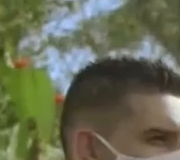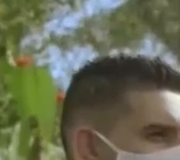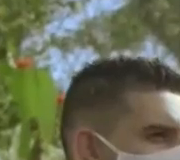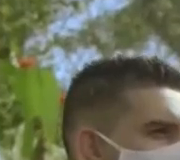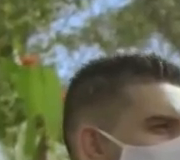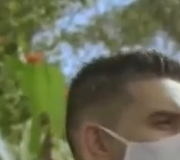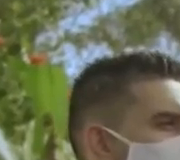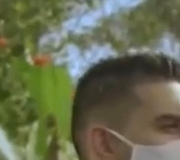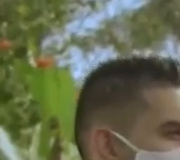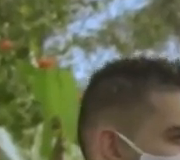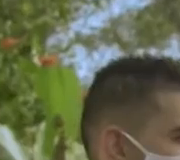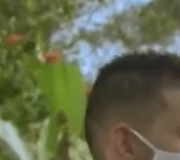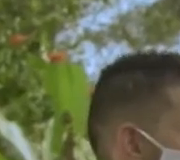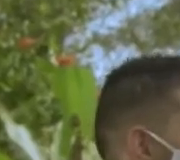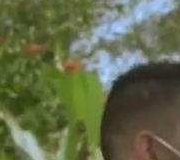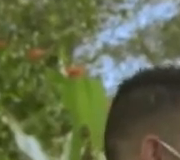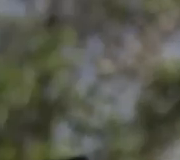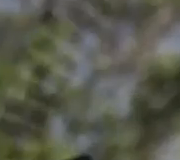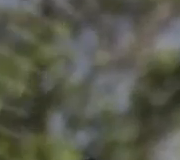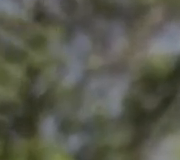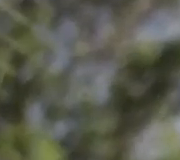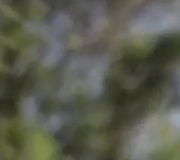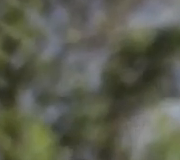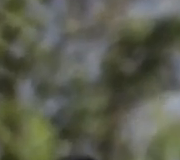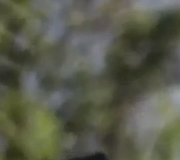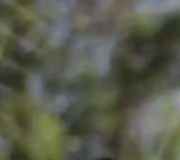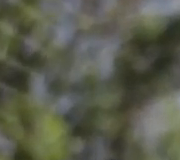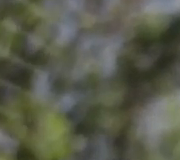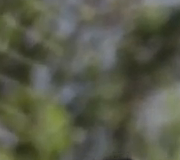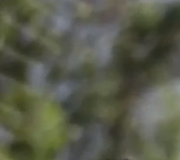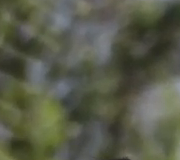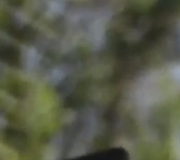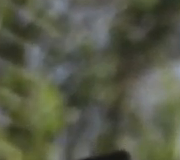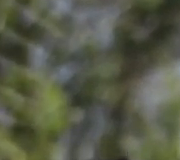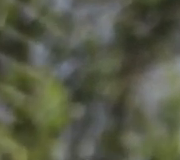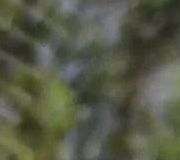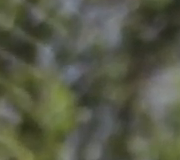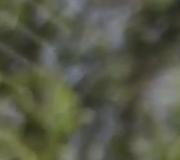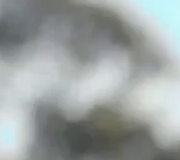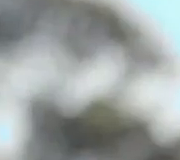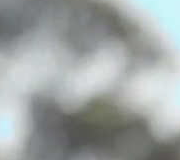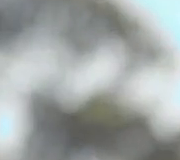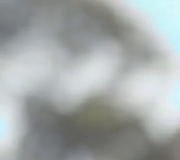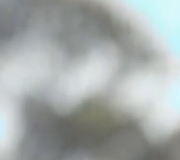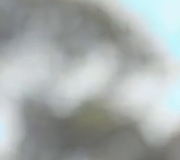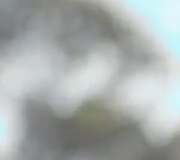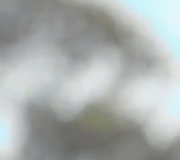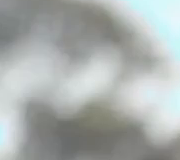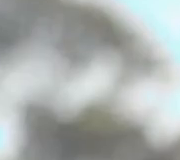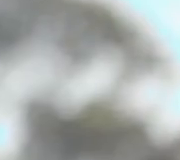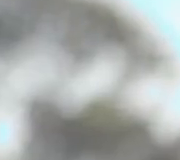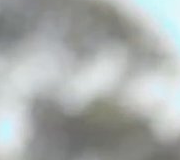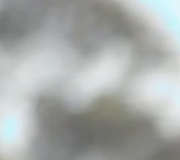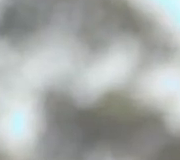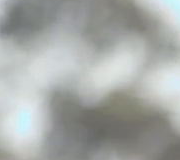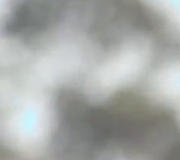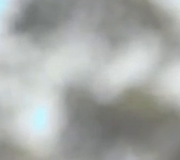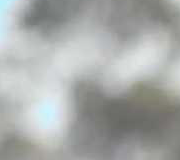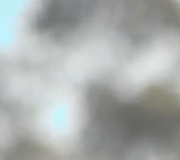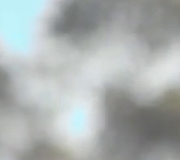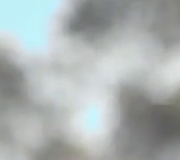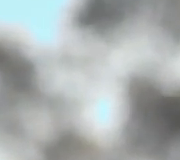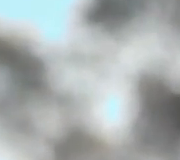planeta. Podemos fazer diferente, usando a tecnologia para nos tornarmos mais eficientes, otimizando nossos